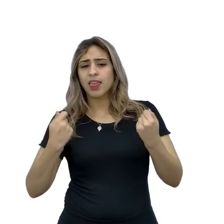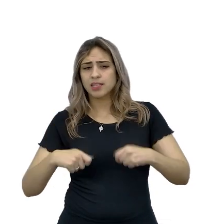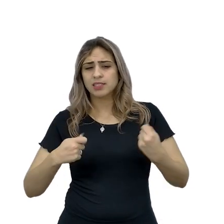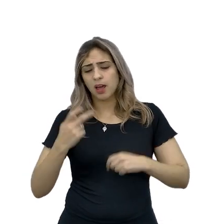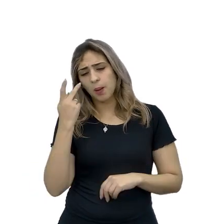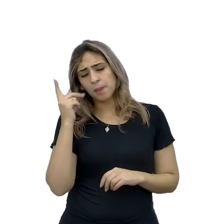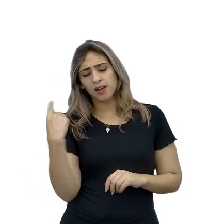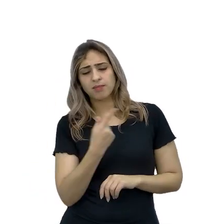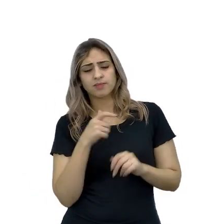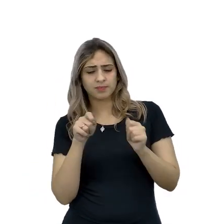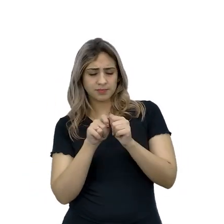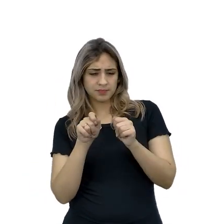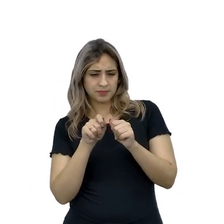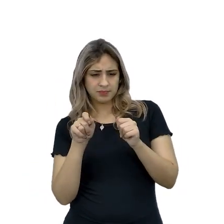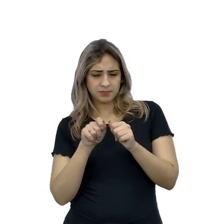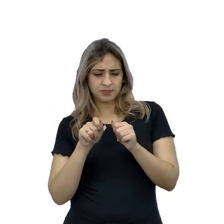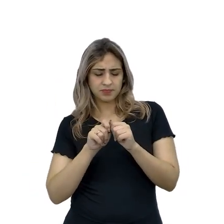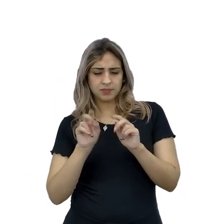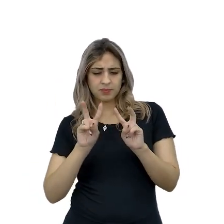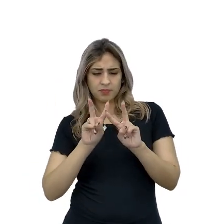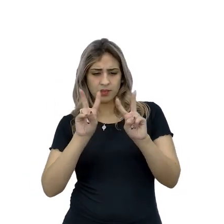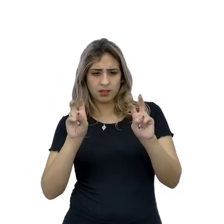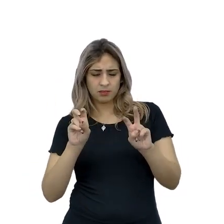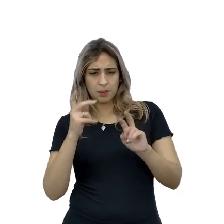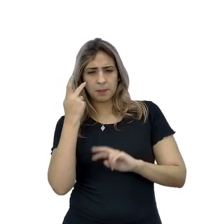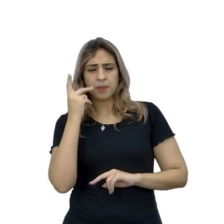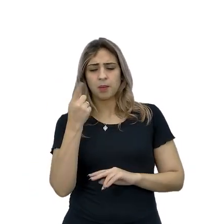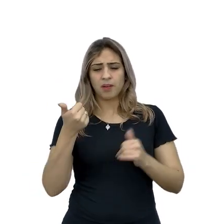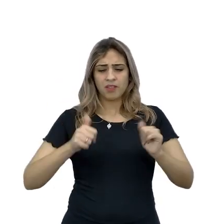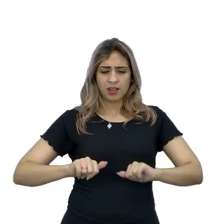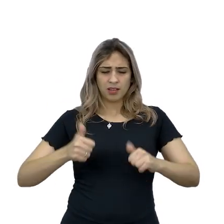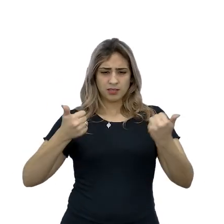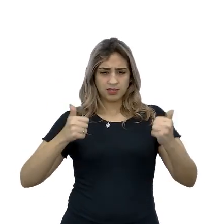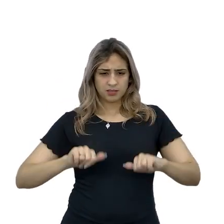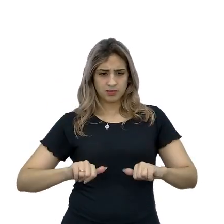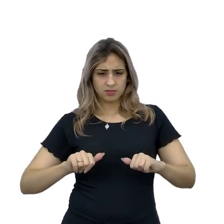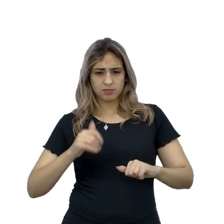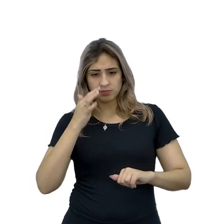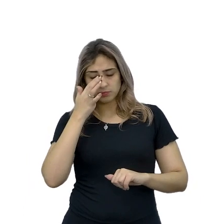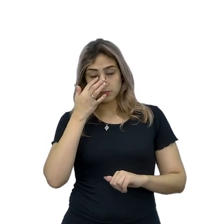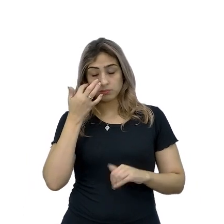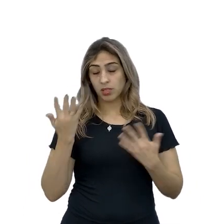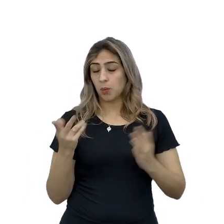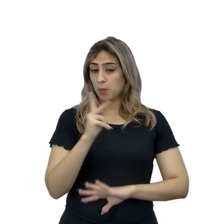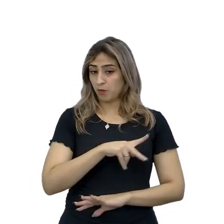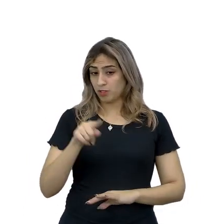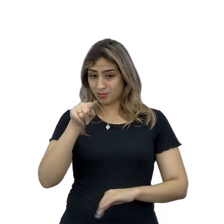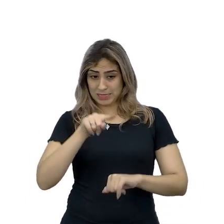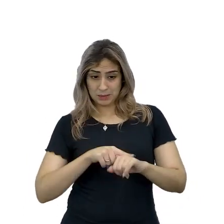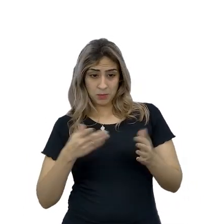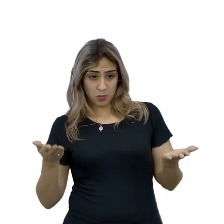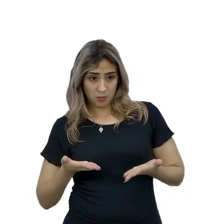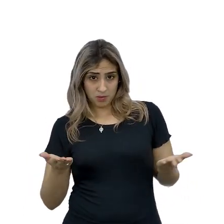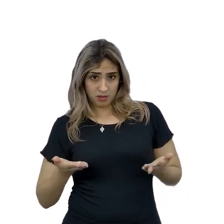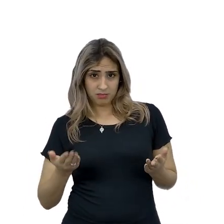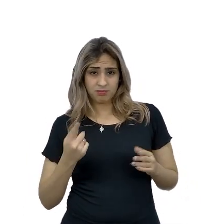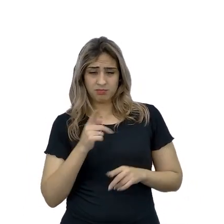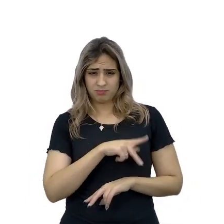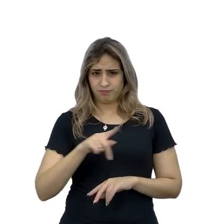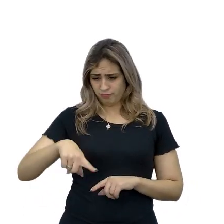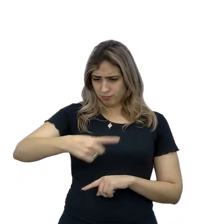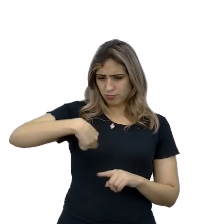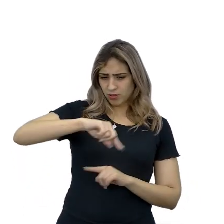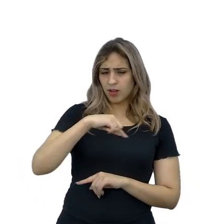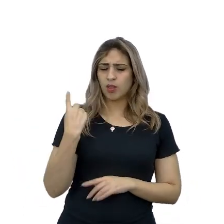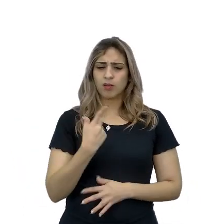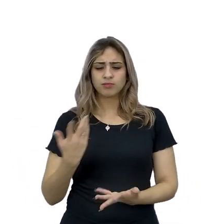necessários para elaborar uma questão para uma avaliação? Então, professor, nesse momento, professores, professoras,